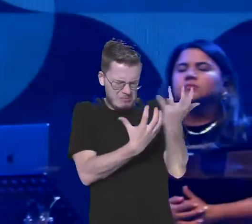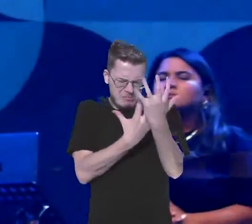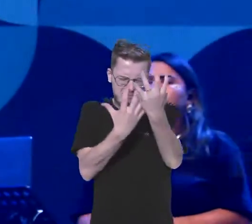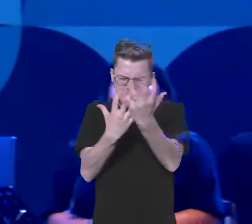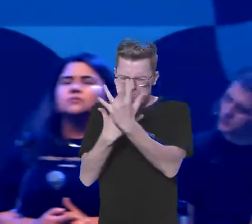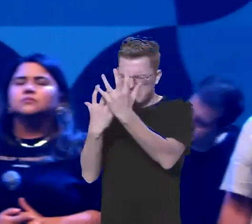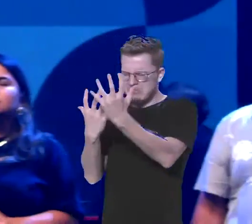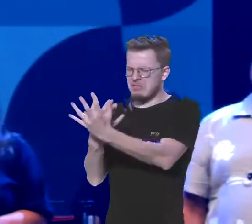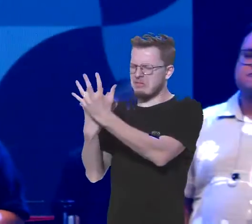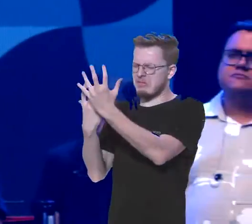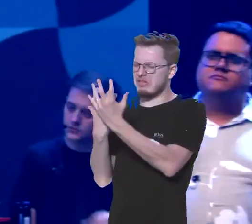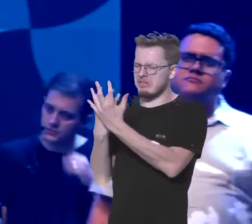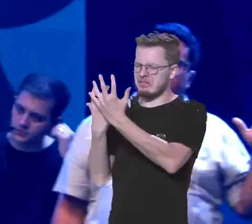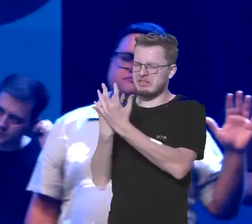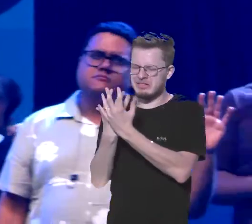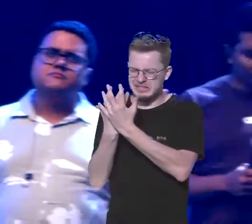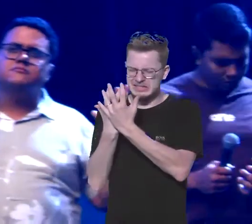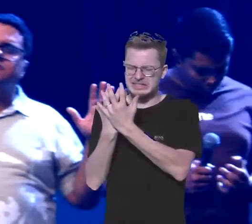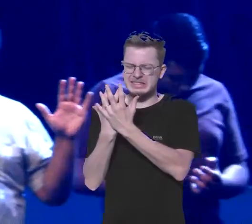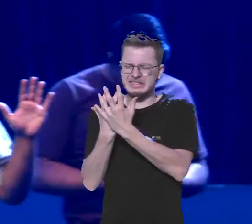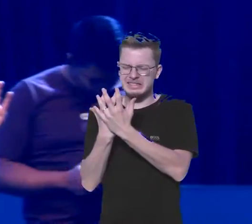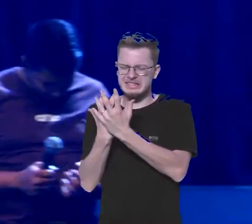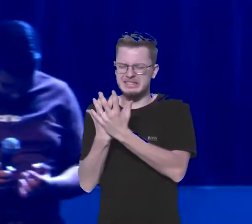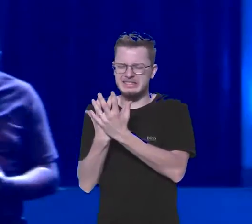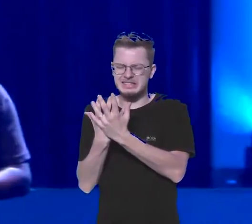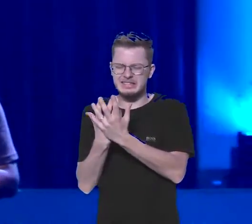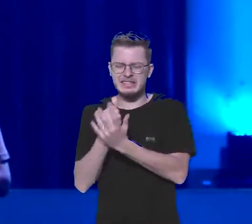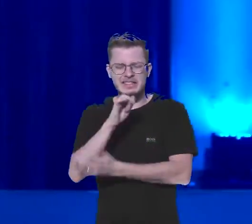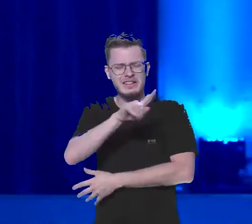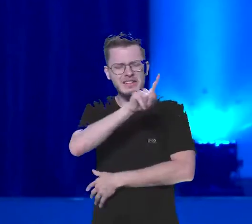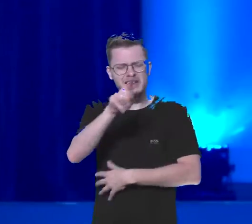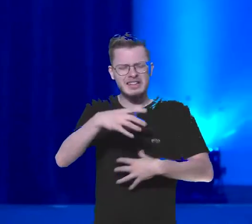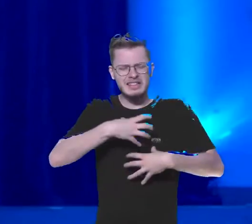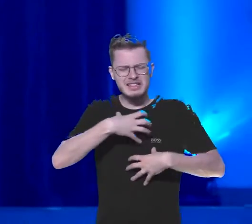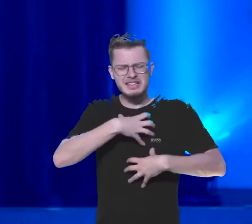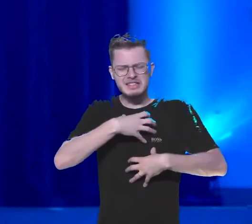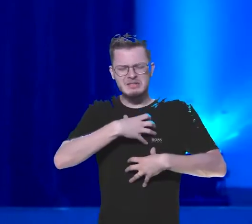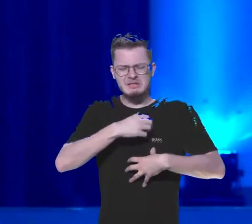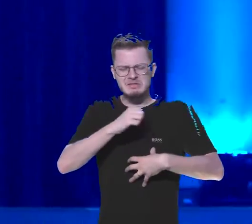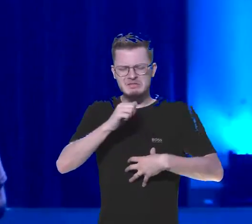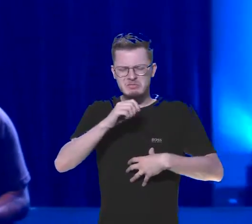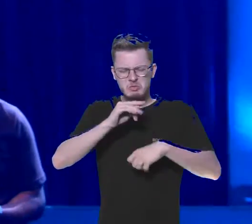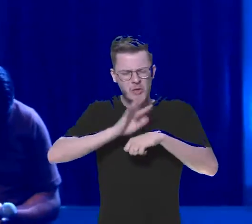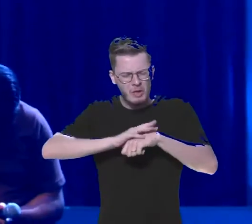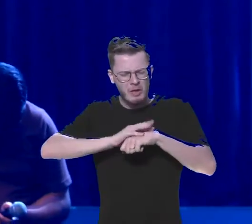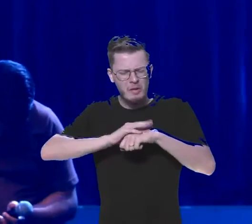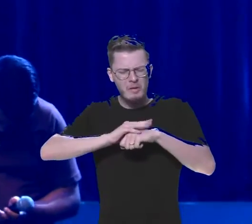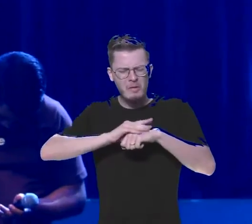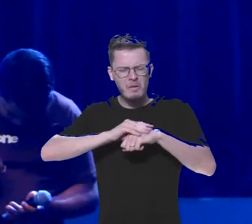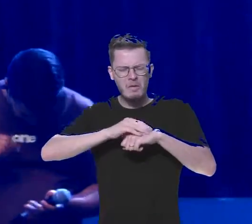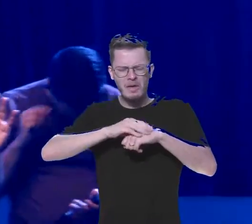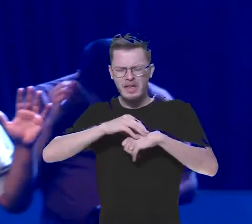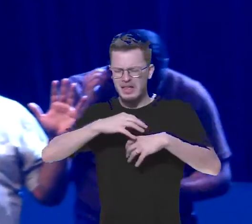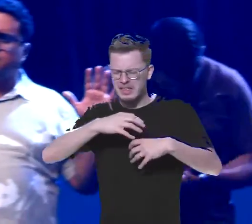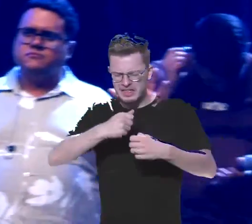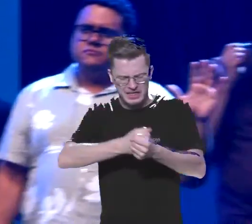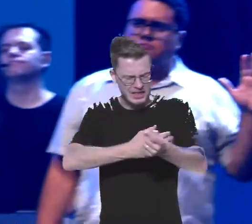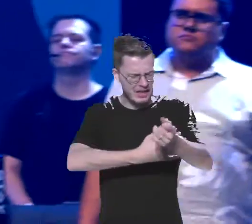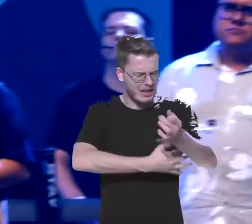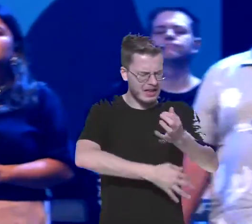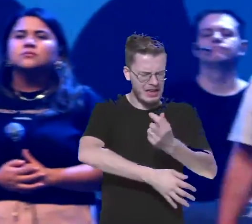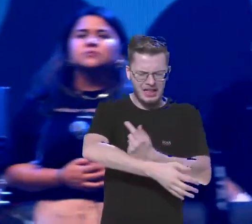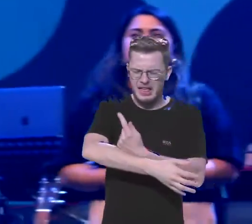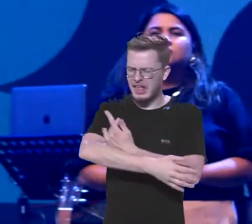enfermo, principalmente depois de alguma situação, se você tem se sentido principalmente doente emocionalmente, e muito vem